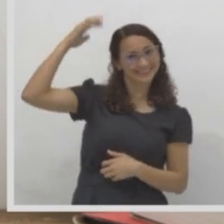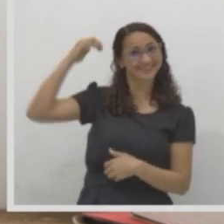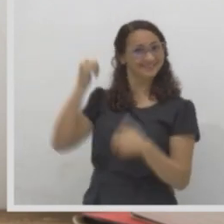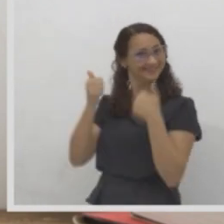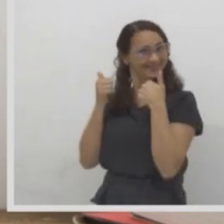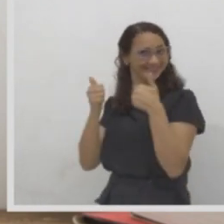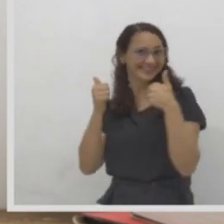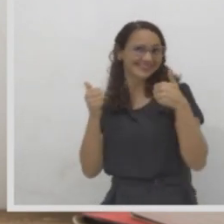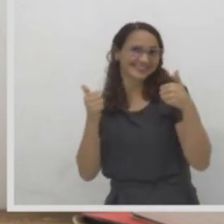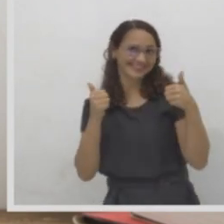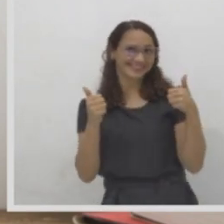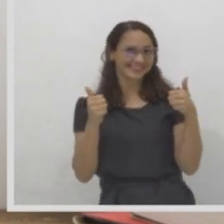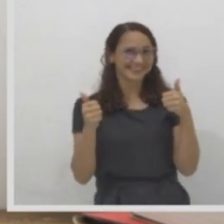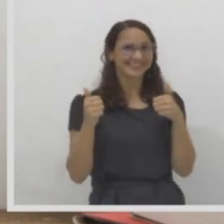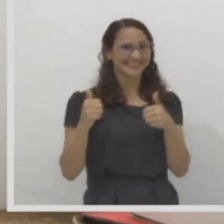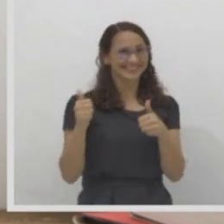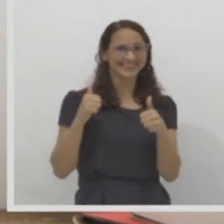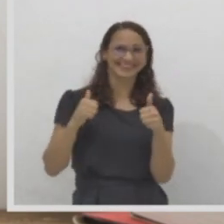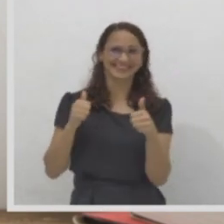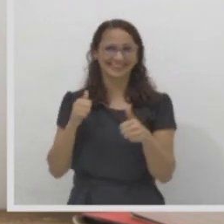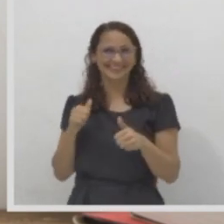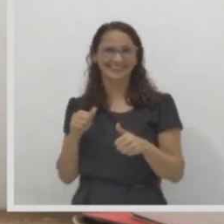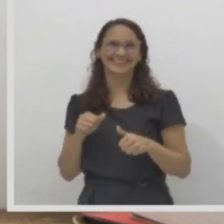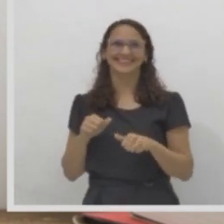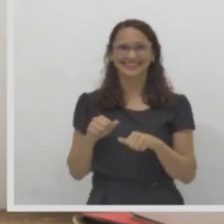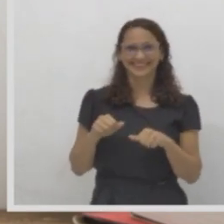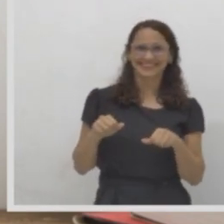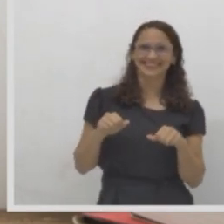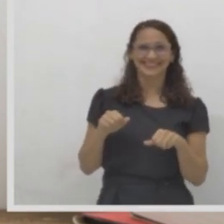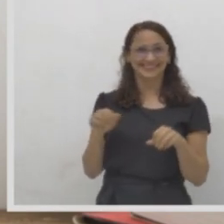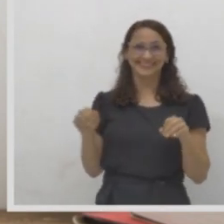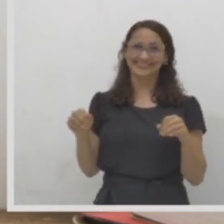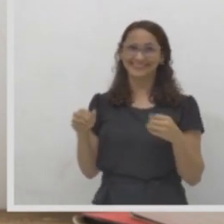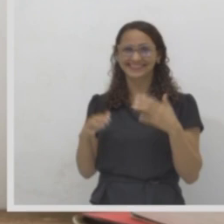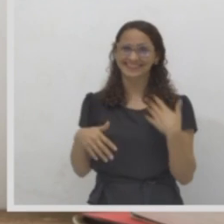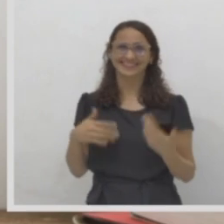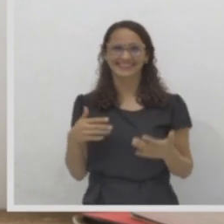muito bom. Só que agora acabou, não é isso?